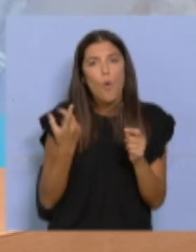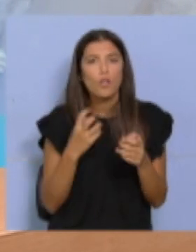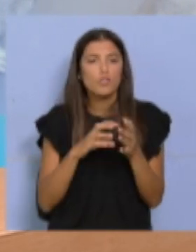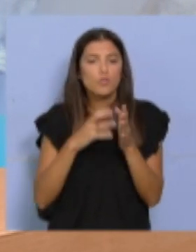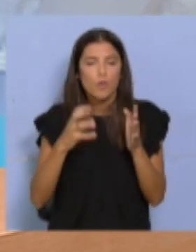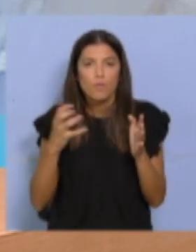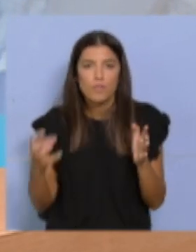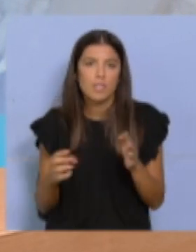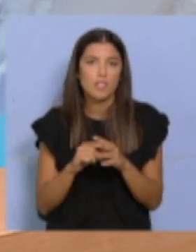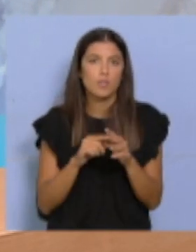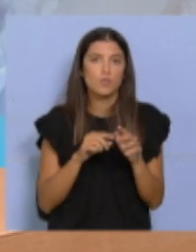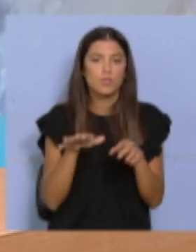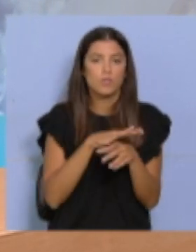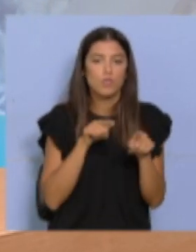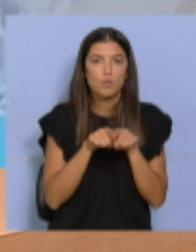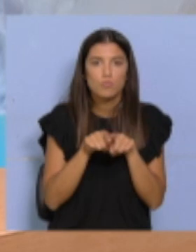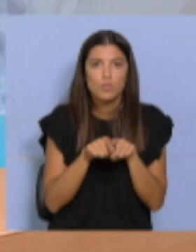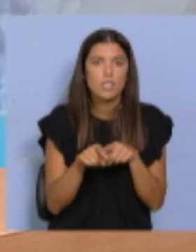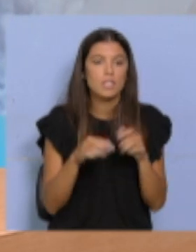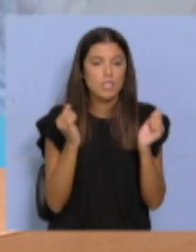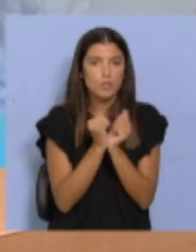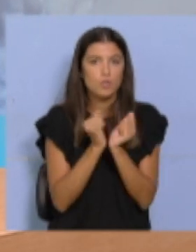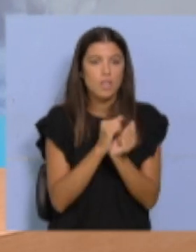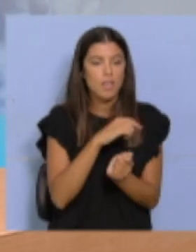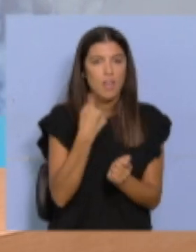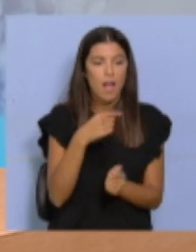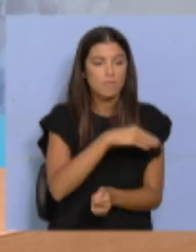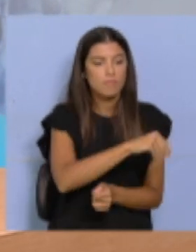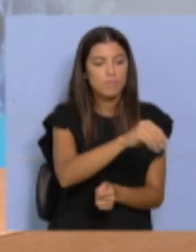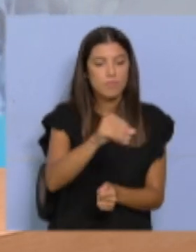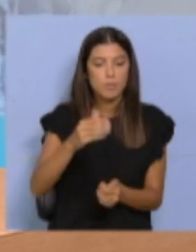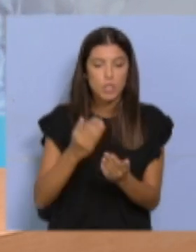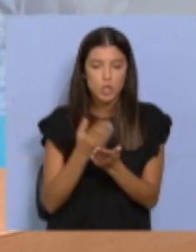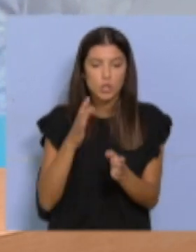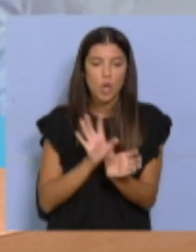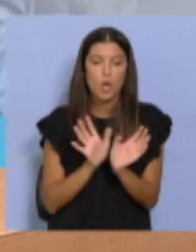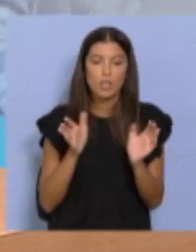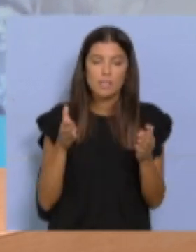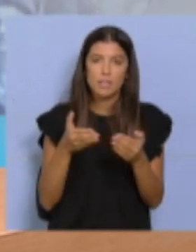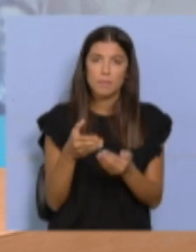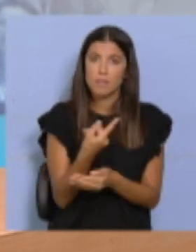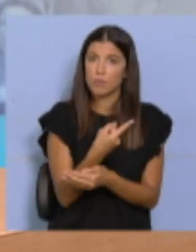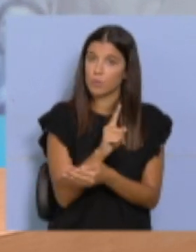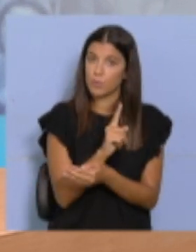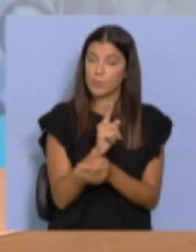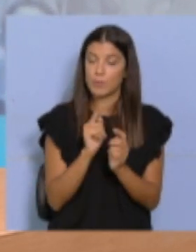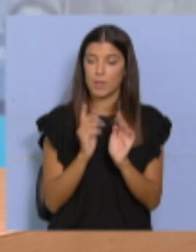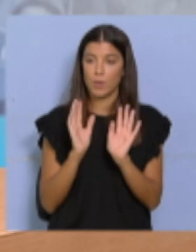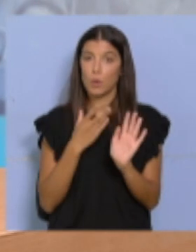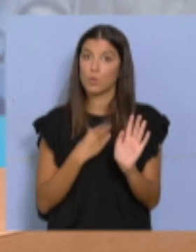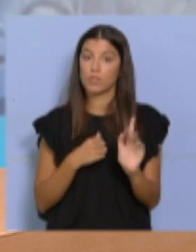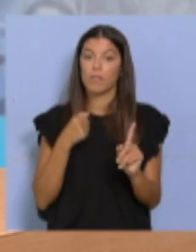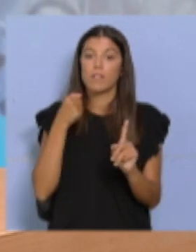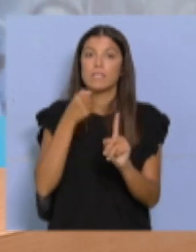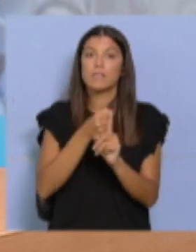situações políticas, dramáticas, sociais. E talvez então este era o desafio que eu lançava, que nós possamos ir